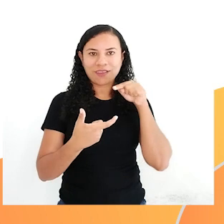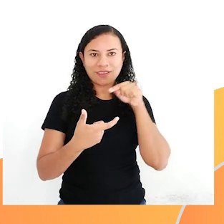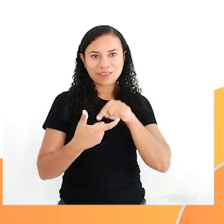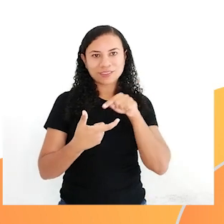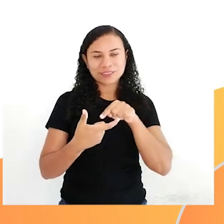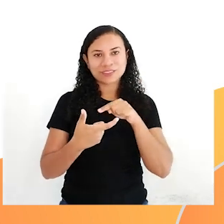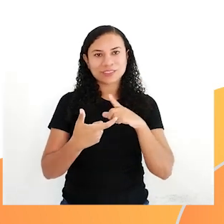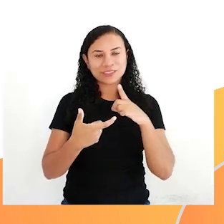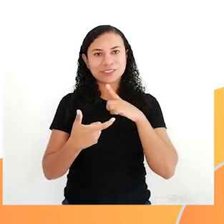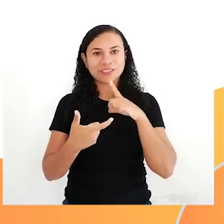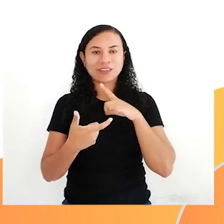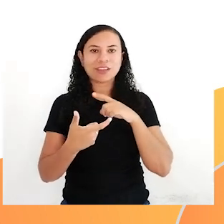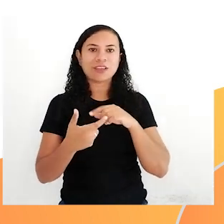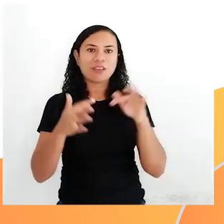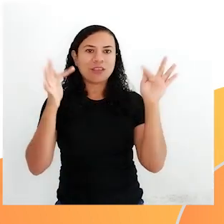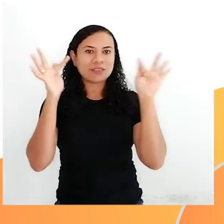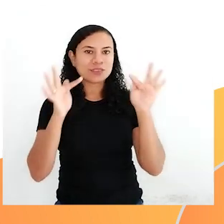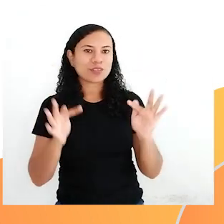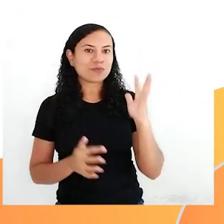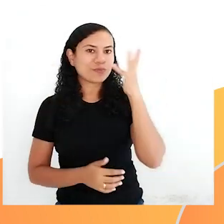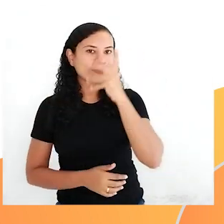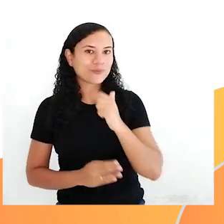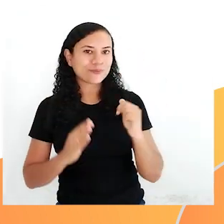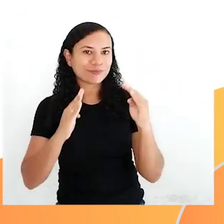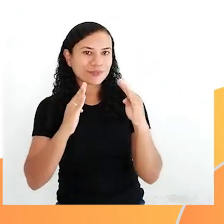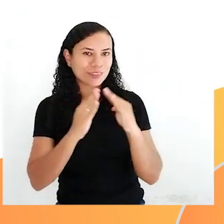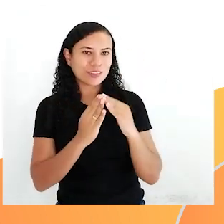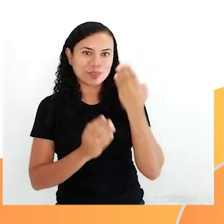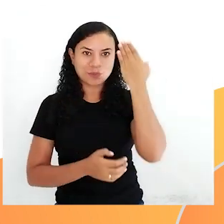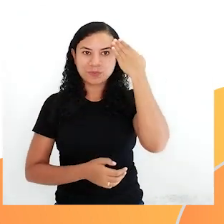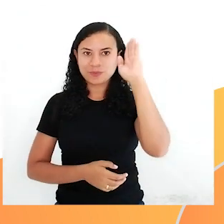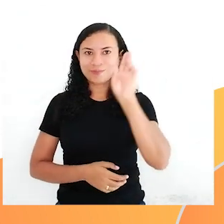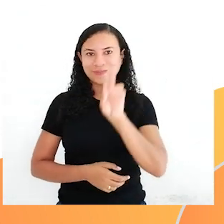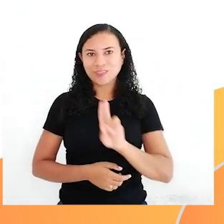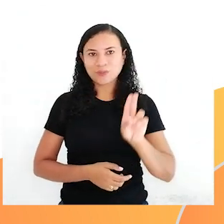as palavras feliz, belo e casa.